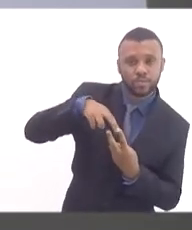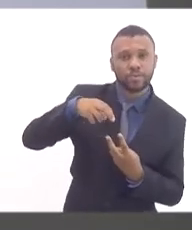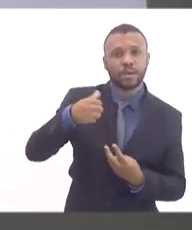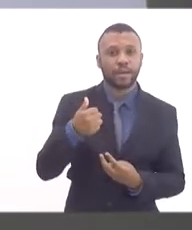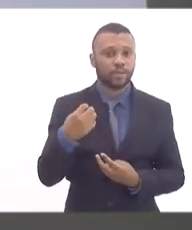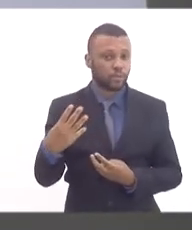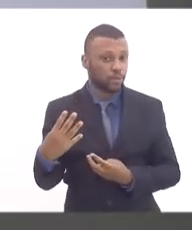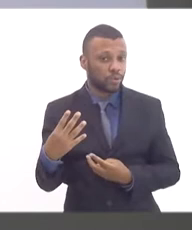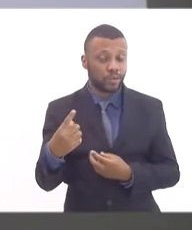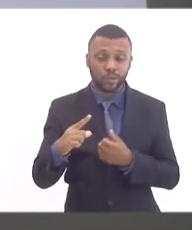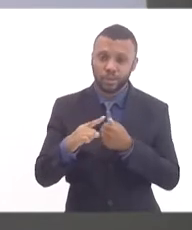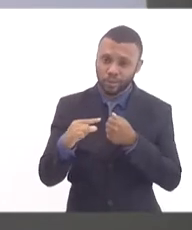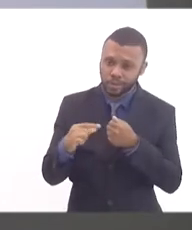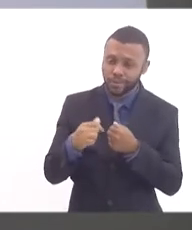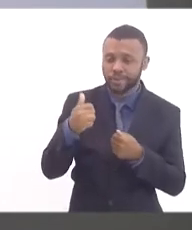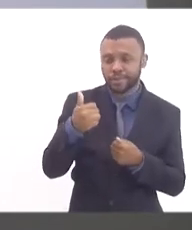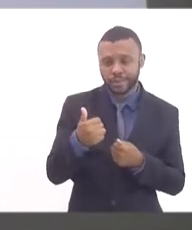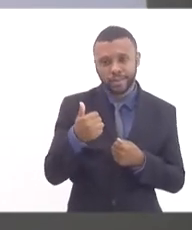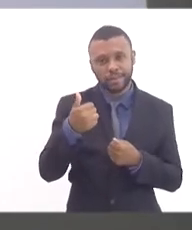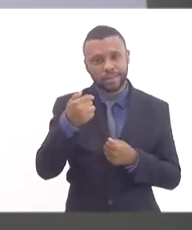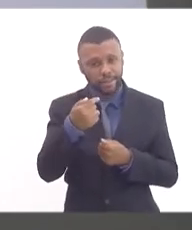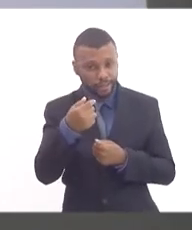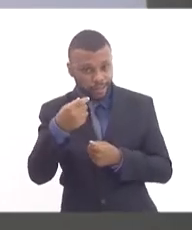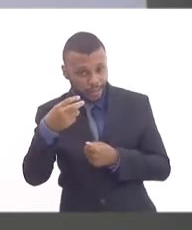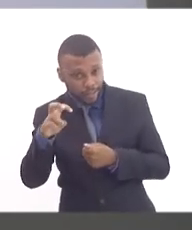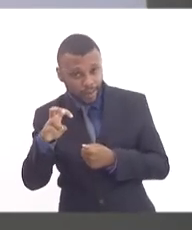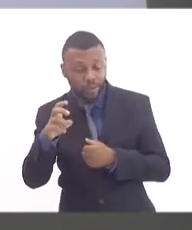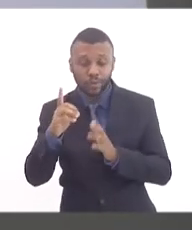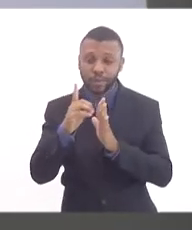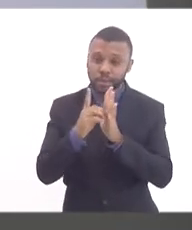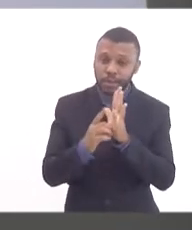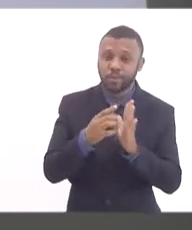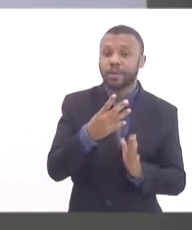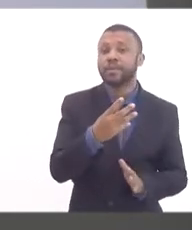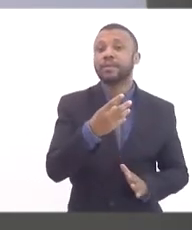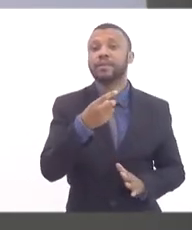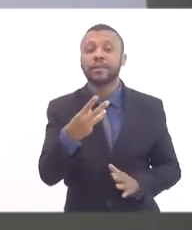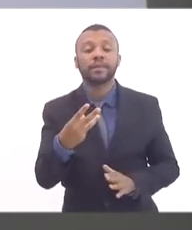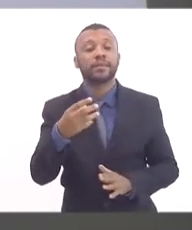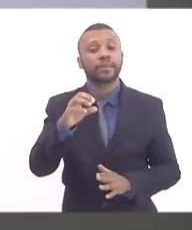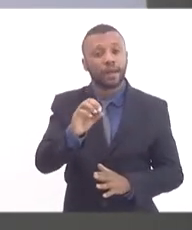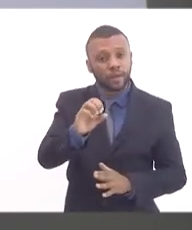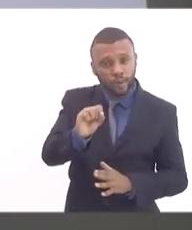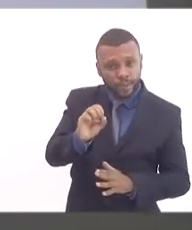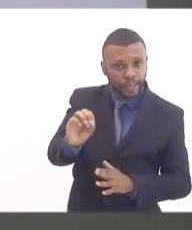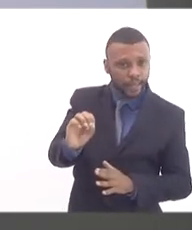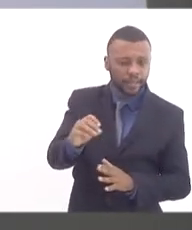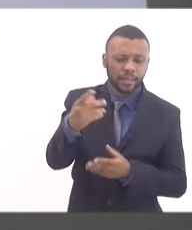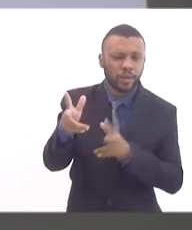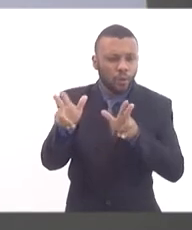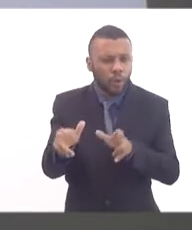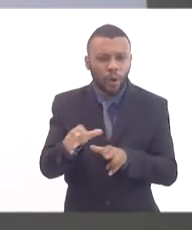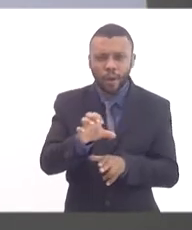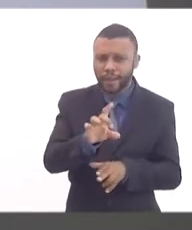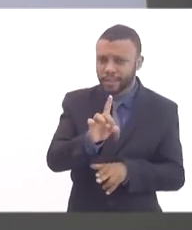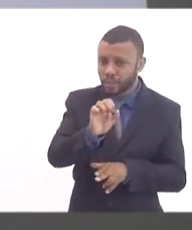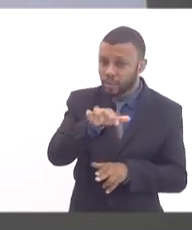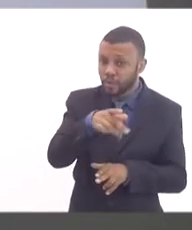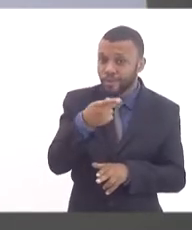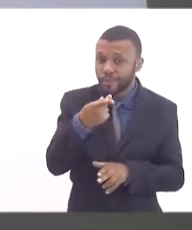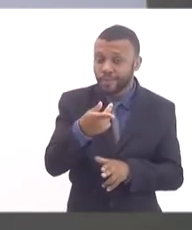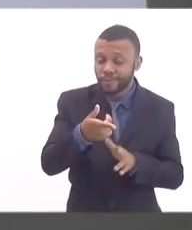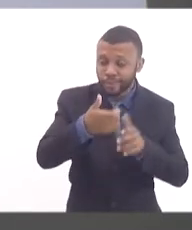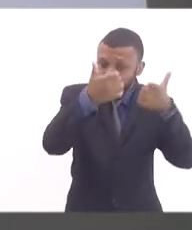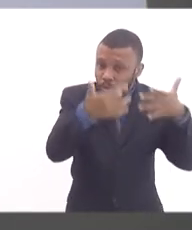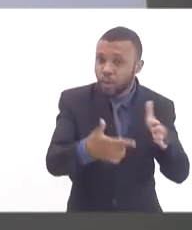do artigo 75 do Decreto 43080 né como Edson colocou essa disposição tá